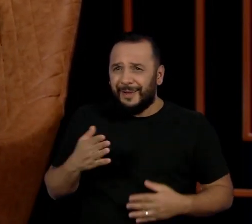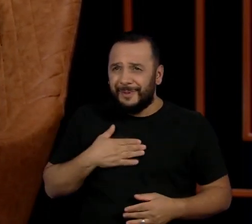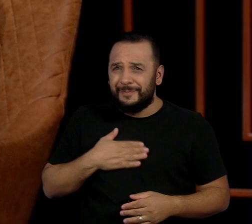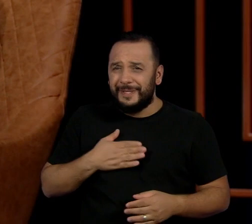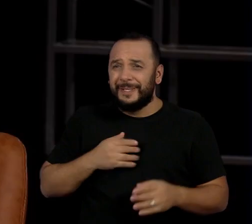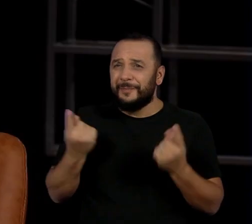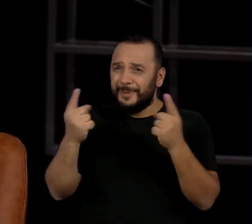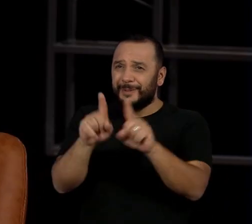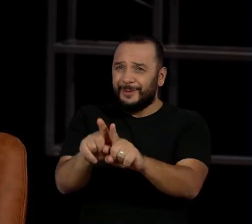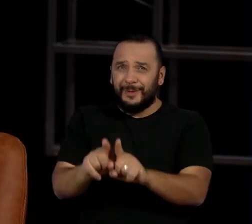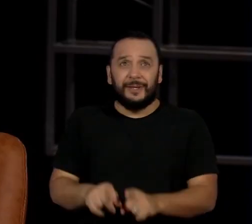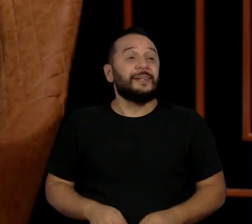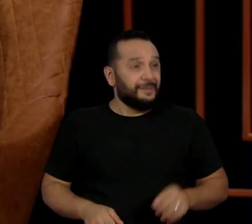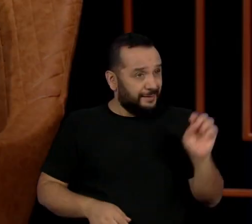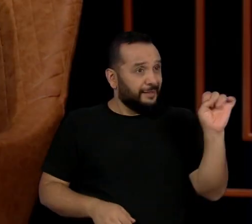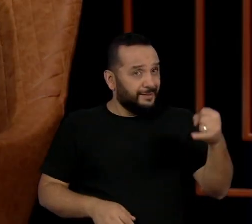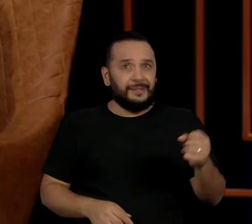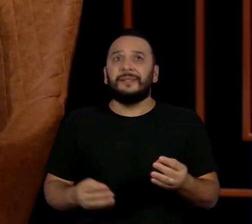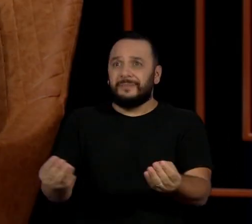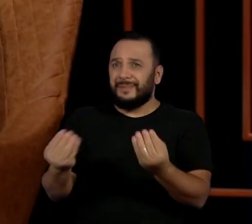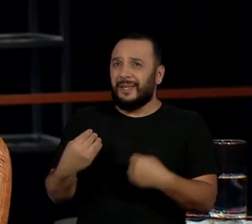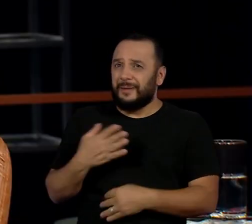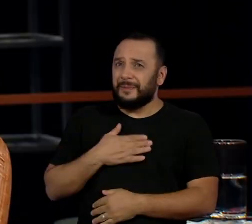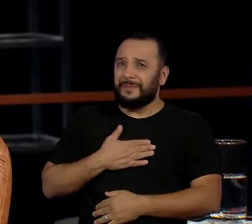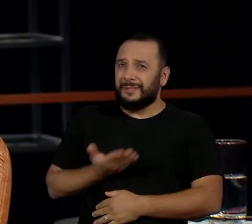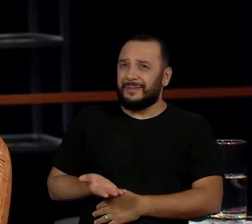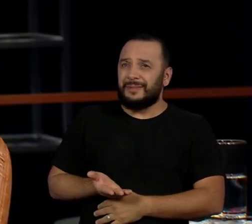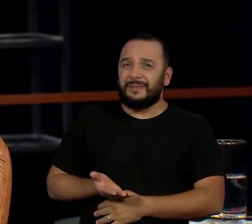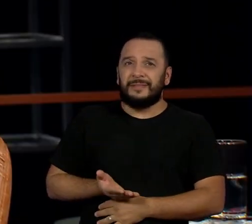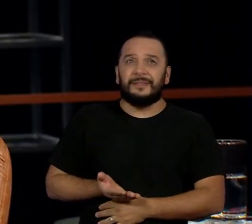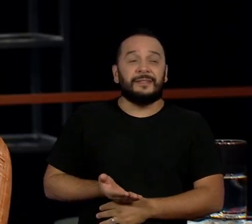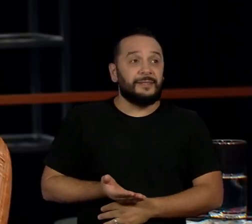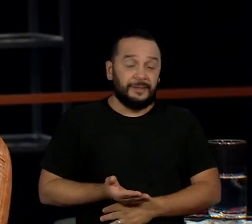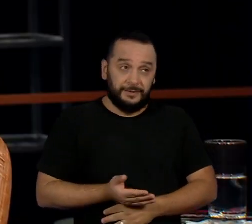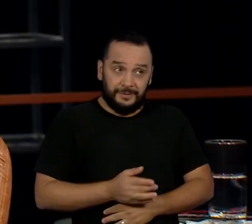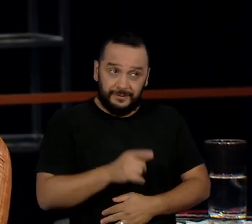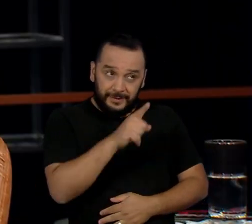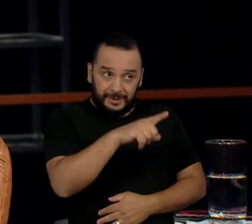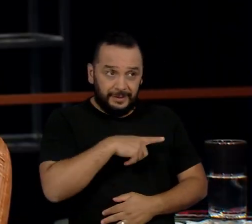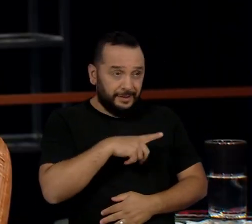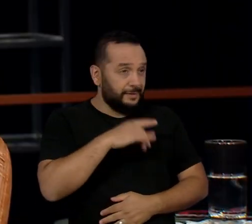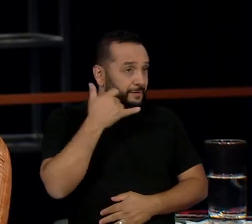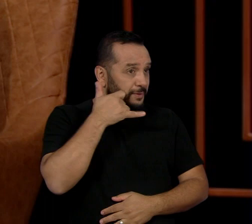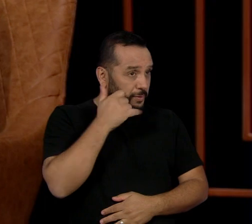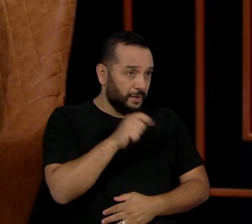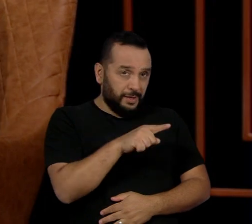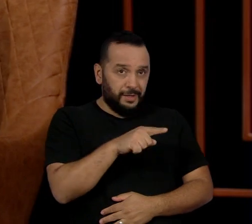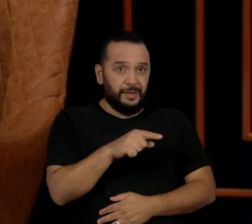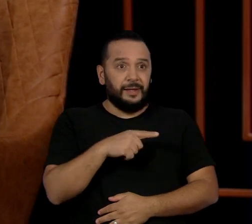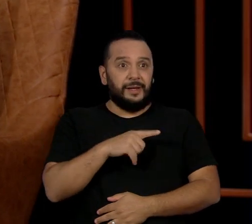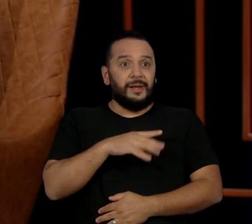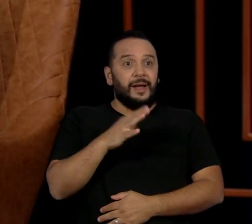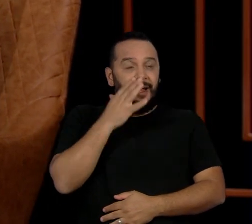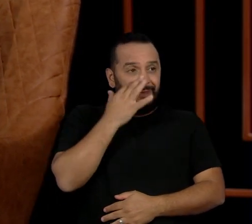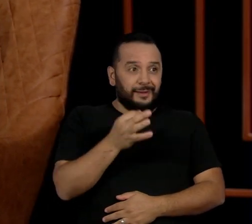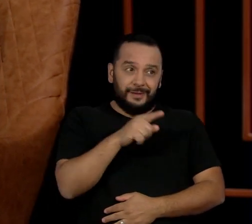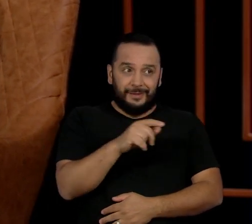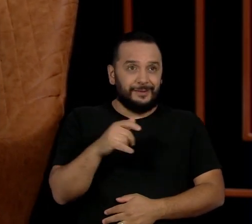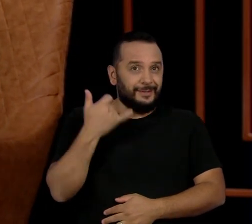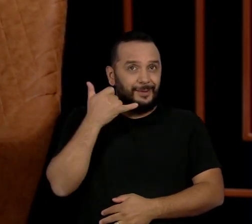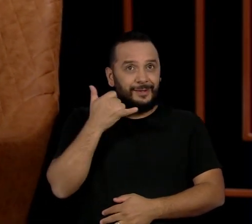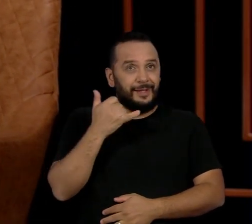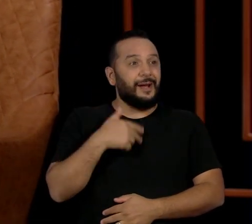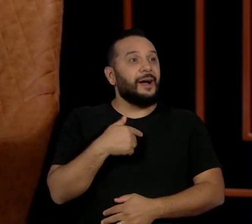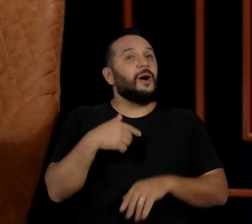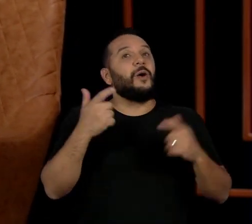Não? Claro! Eu vou guardar para às vezes ficar vendo, né? Agora, Otávio, você está aí com o celular, atento aí né, por onde anda a